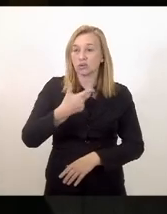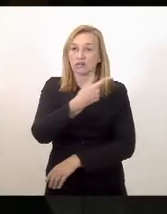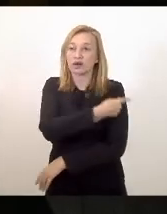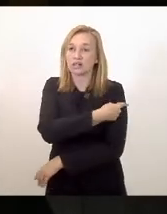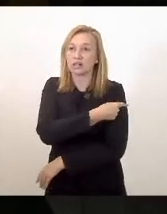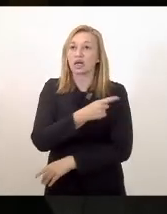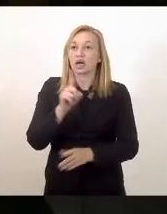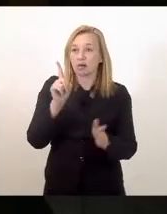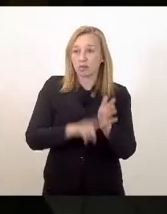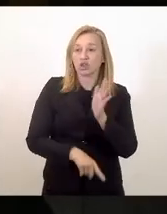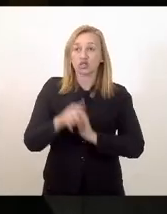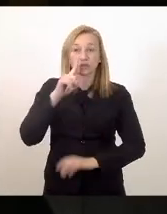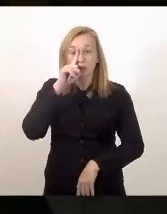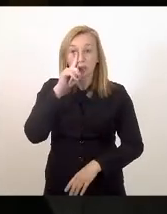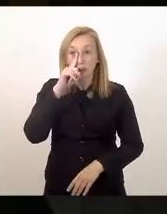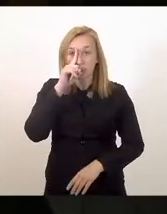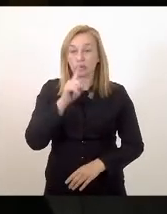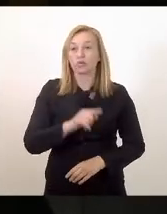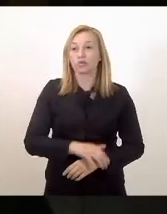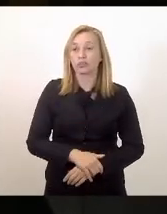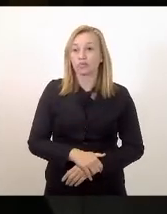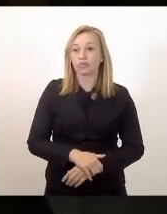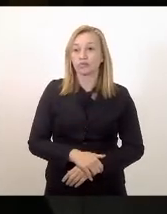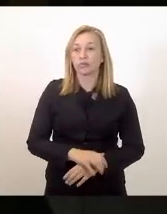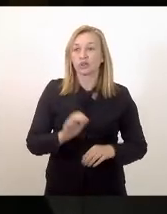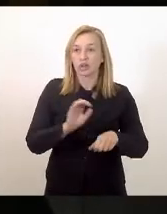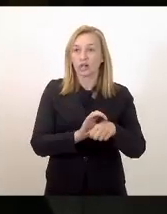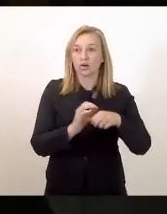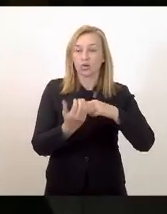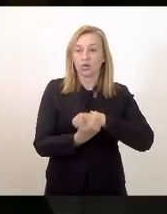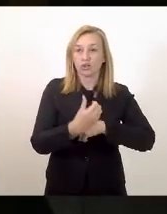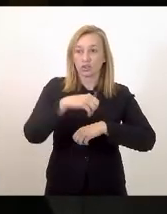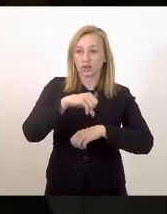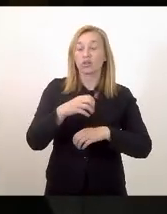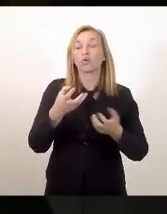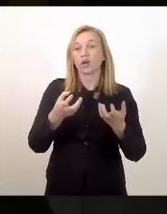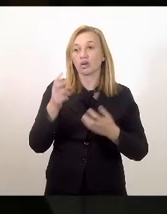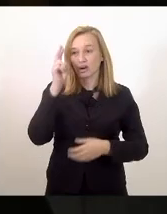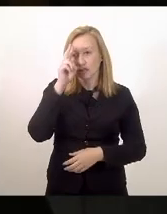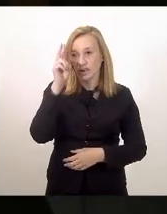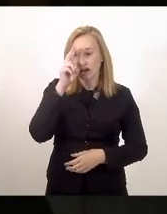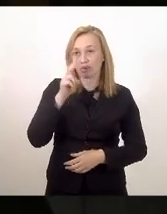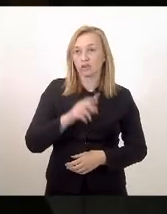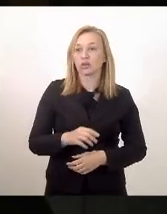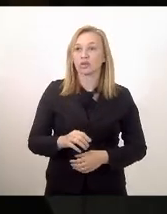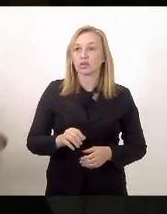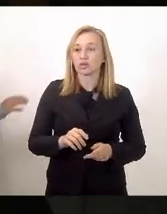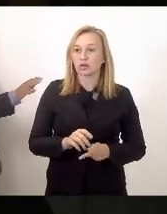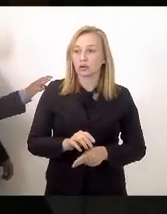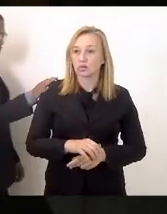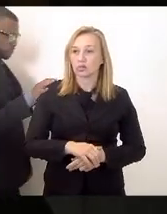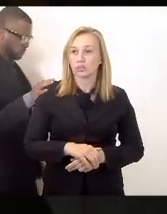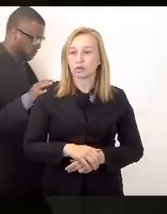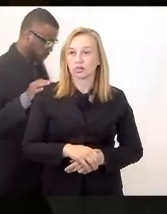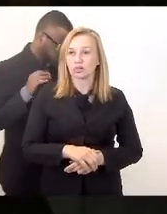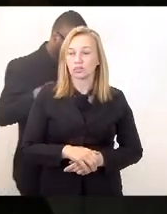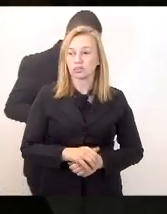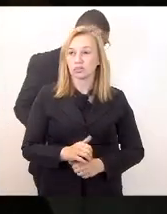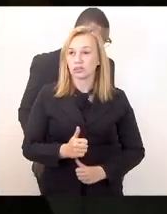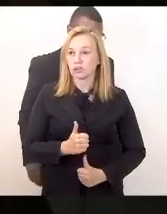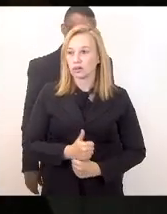menos risco de morte diante da Covid. Mas eu quero lembrar, o público das nossas escolas estaduais